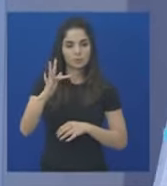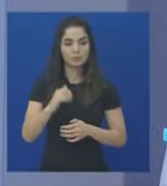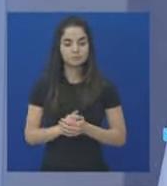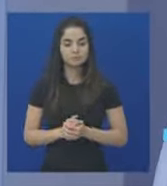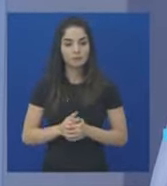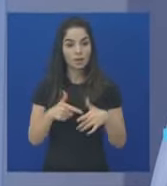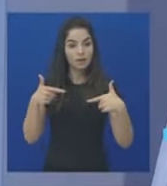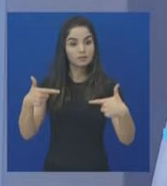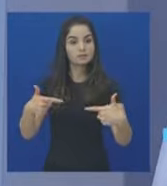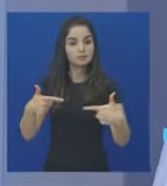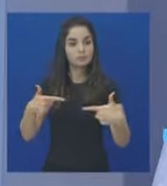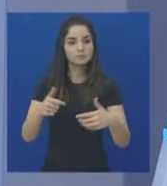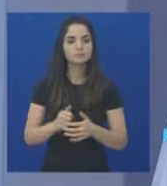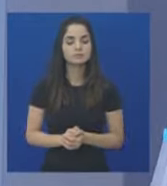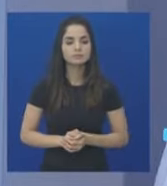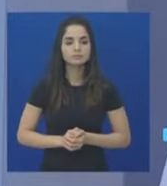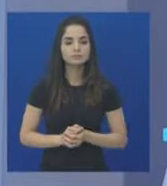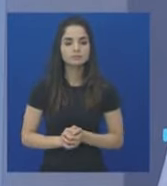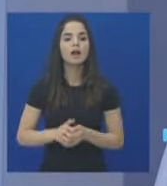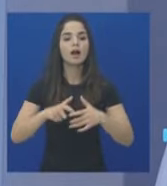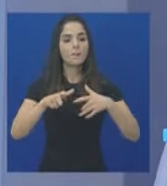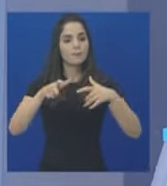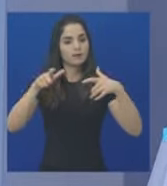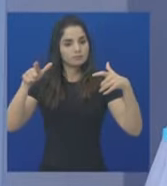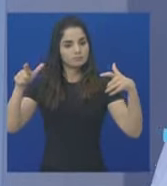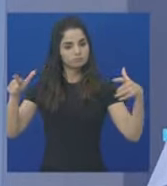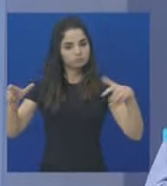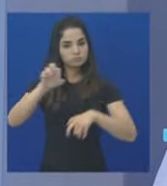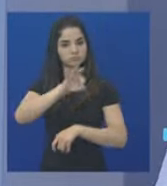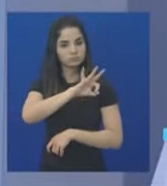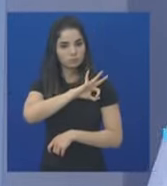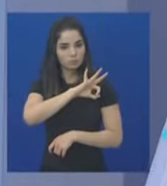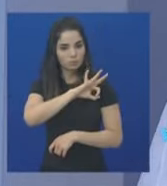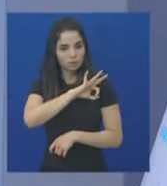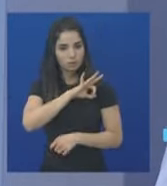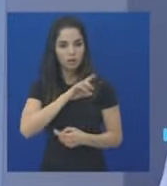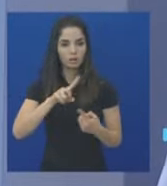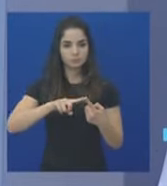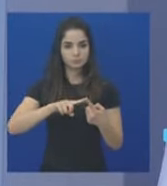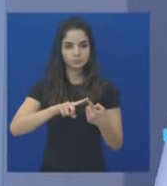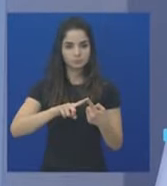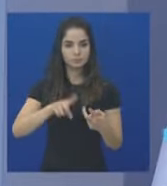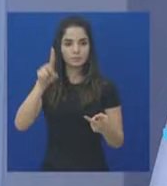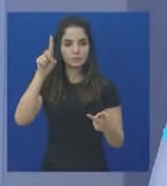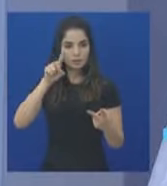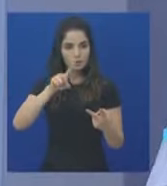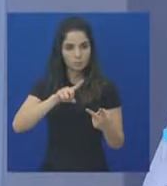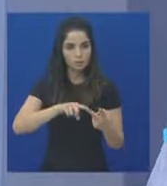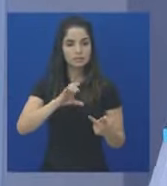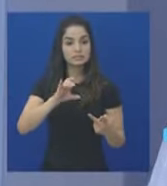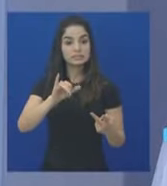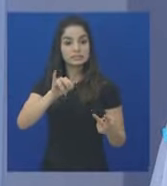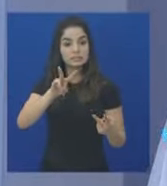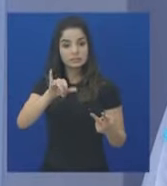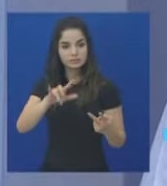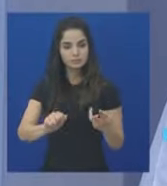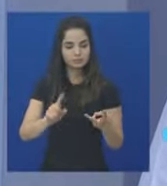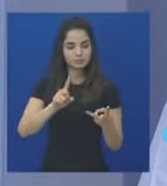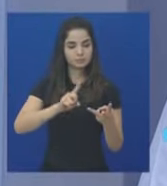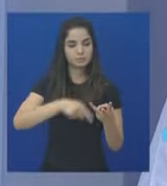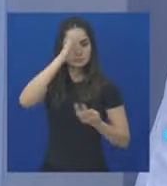é, como eu já falei, aumentando o nosso policiamento, utilizando a polícia militar, a polícia civil e o corpo de